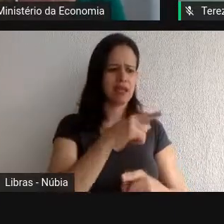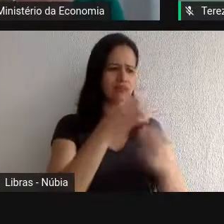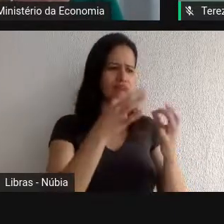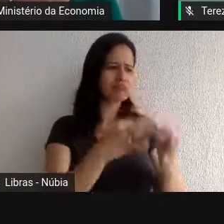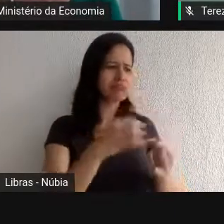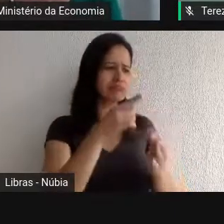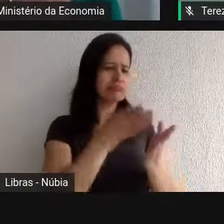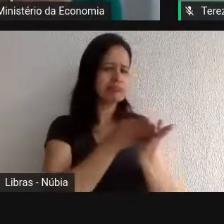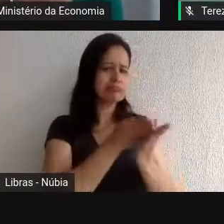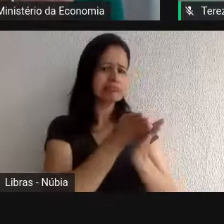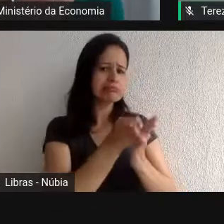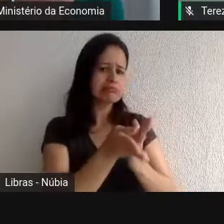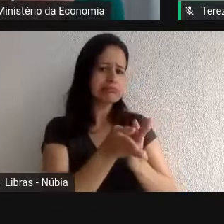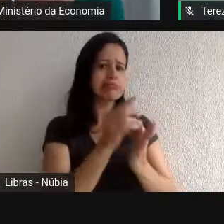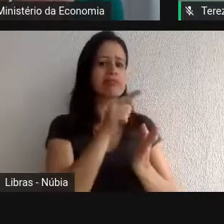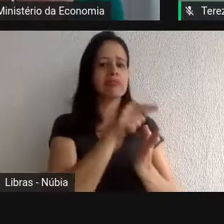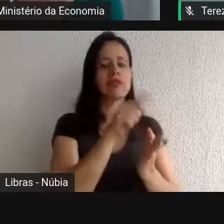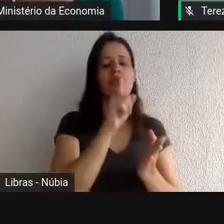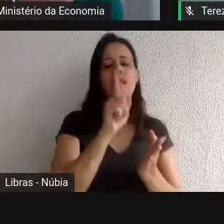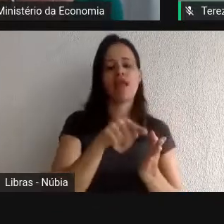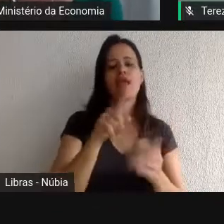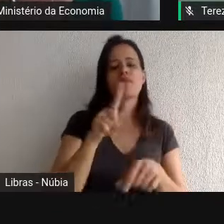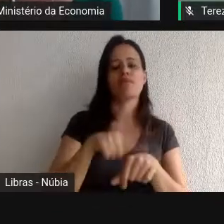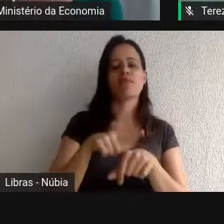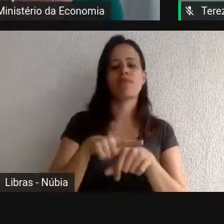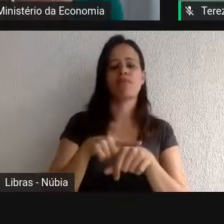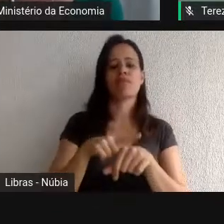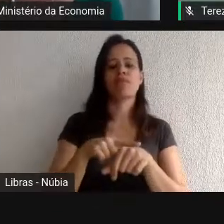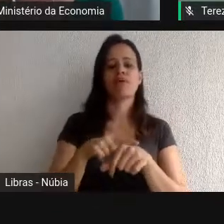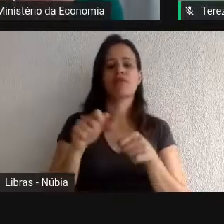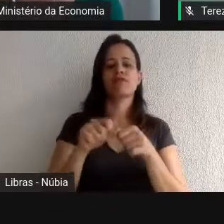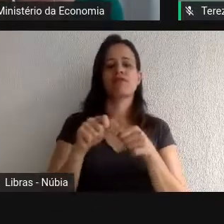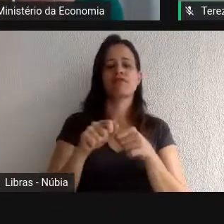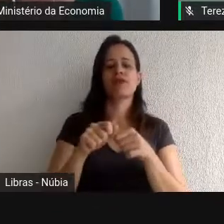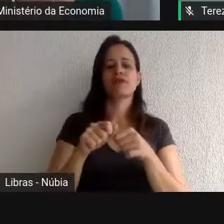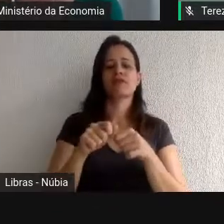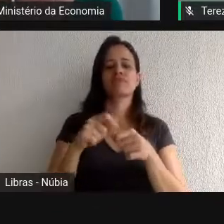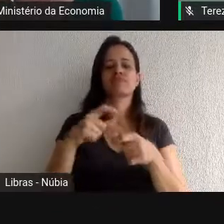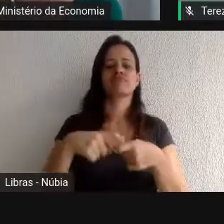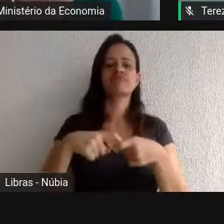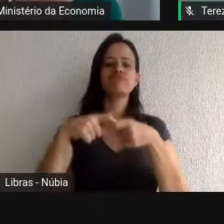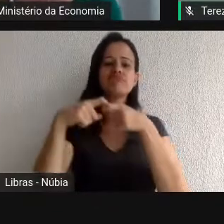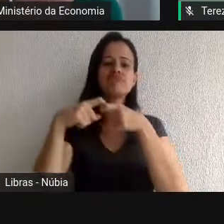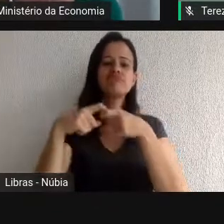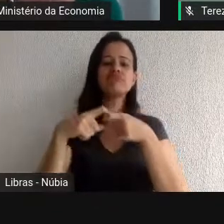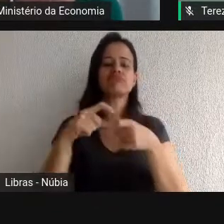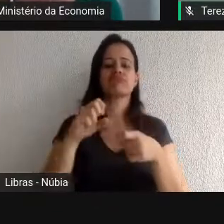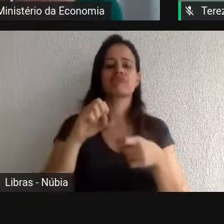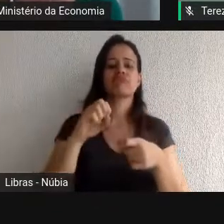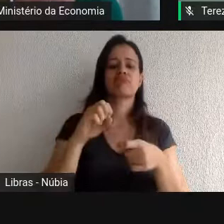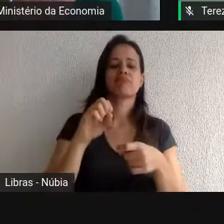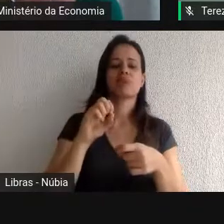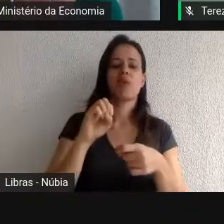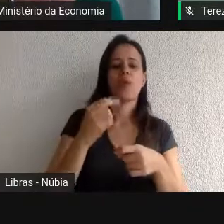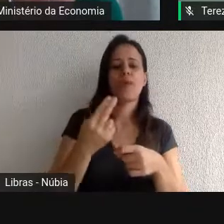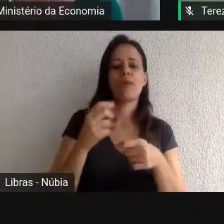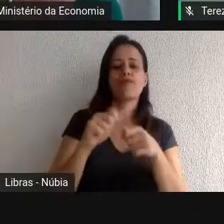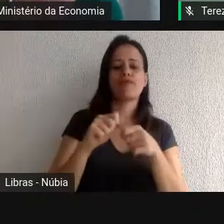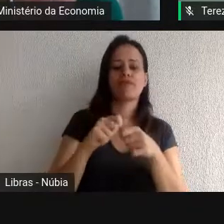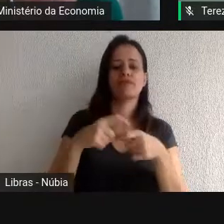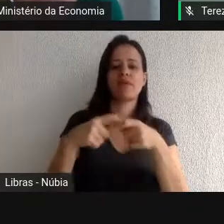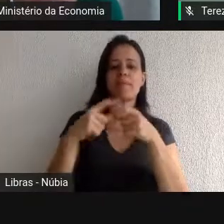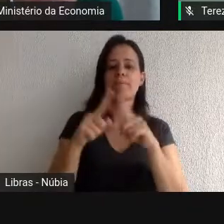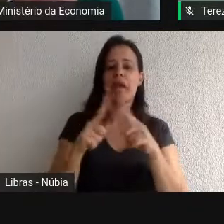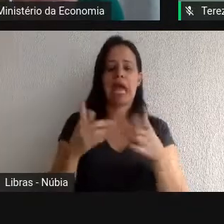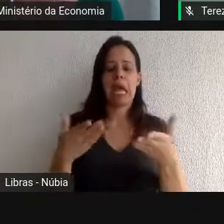de conduta, ele é reprimido no momento correto. Então, eu diria que não corremos esse